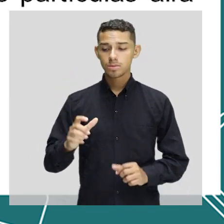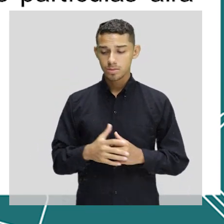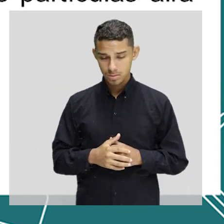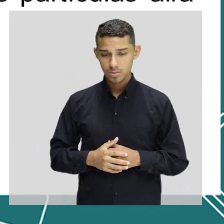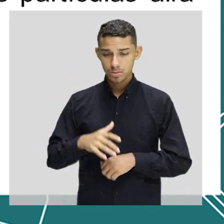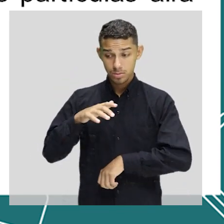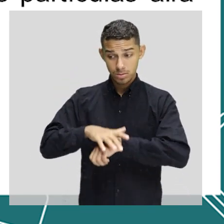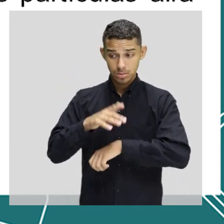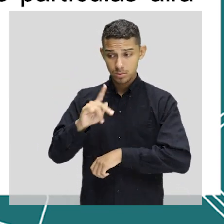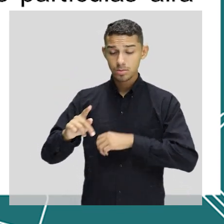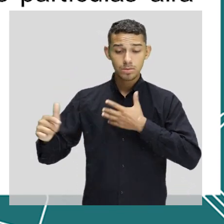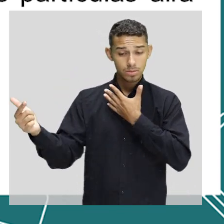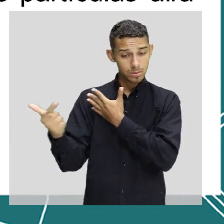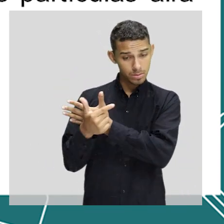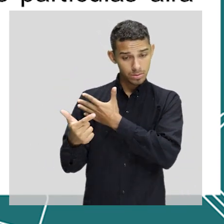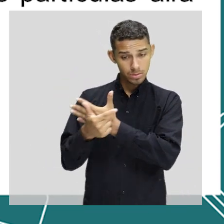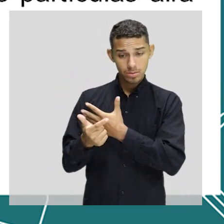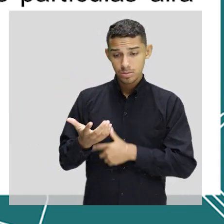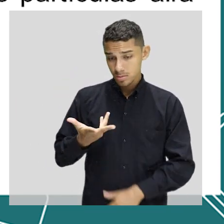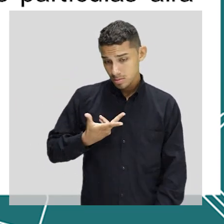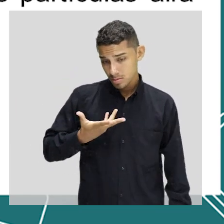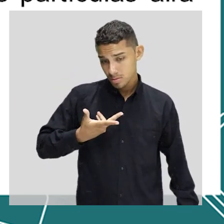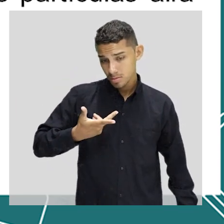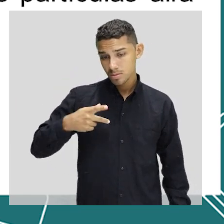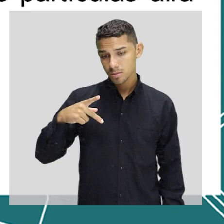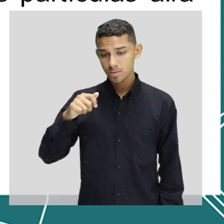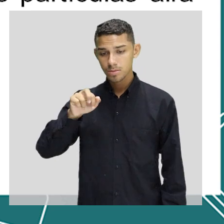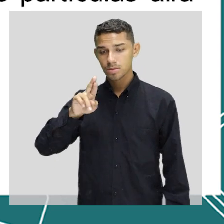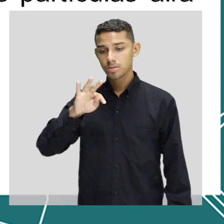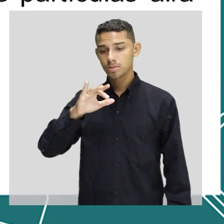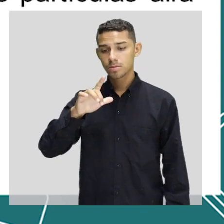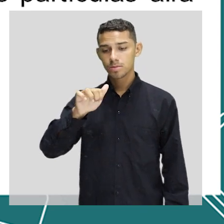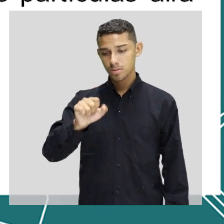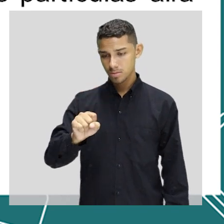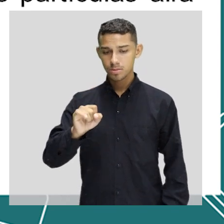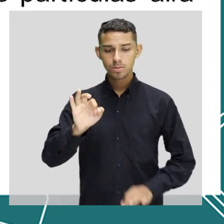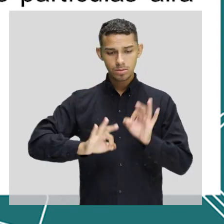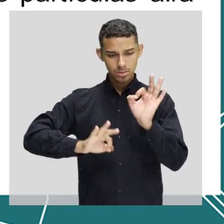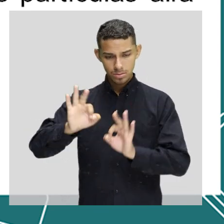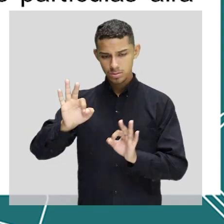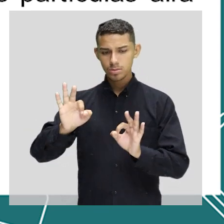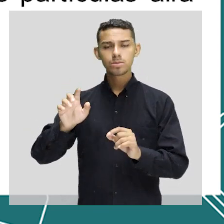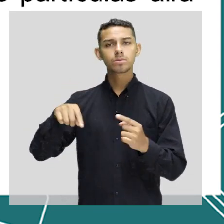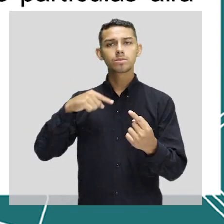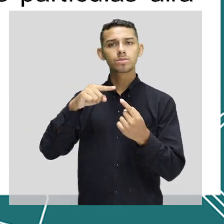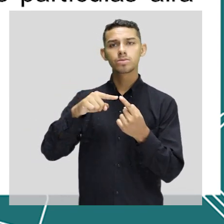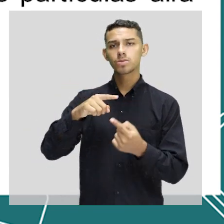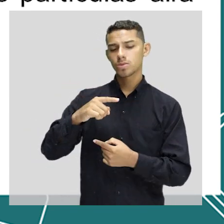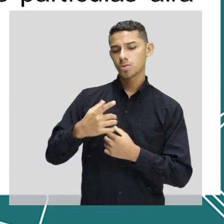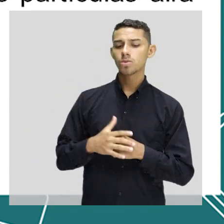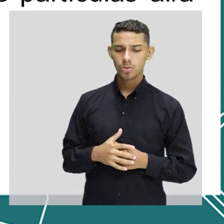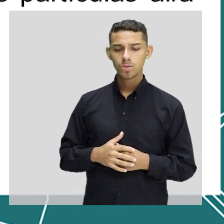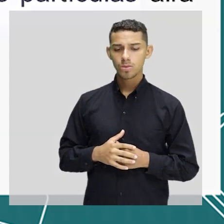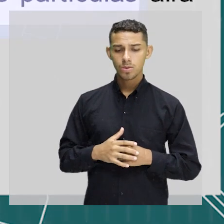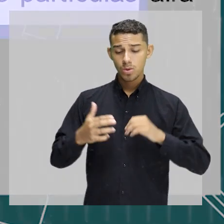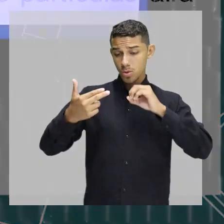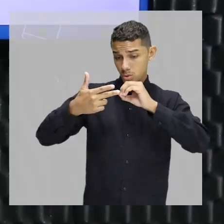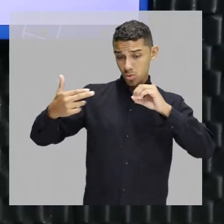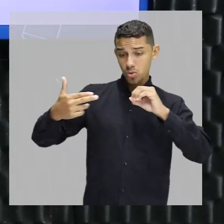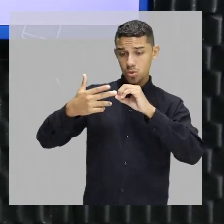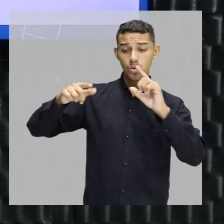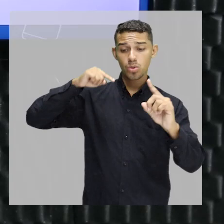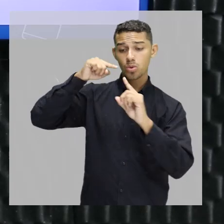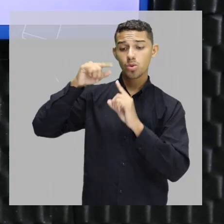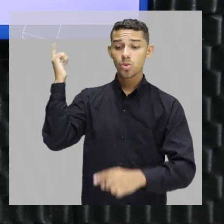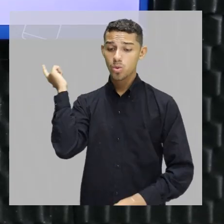que o nome sugere, que é acelerar partículas para atingir um determinado objetivo. Né? Acelera-se para